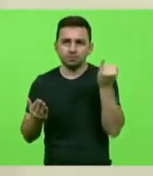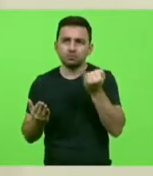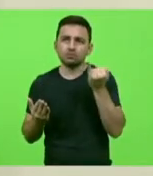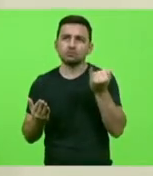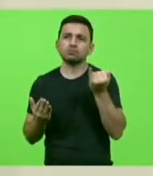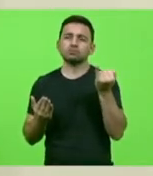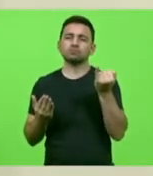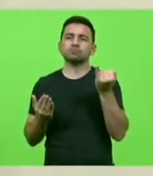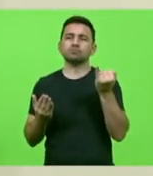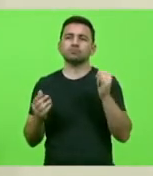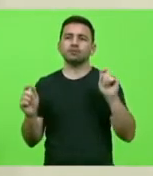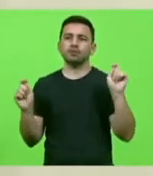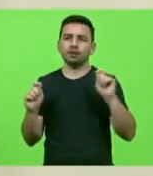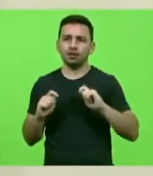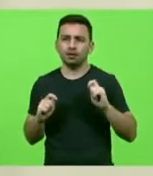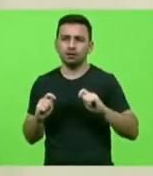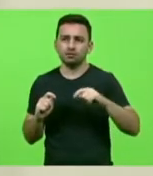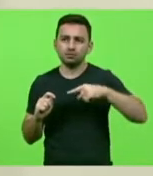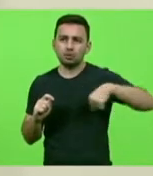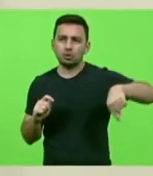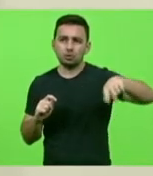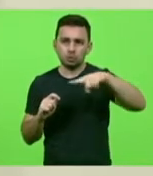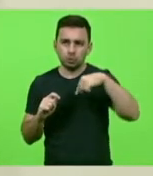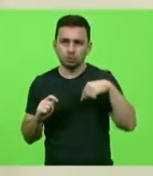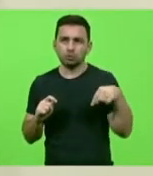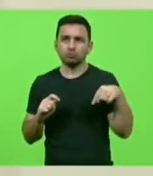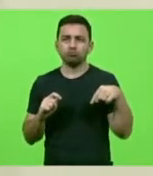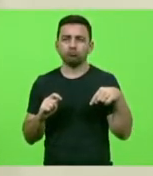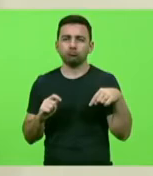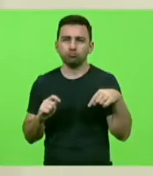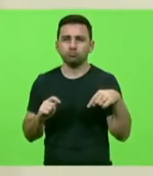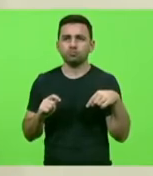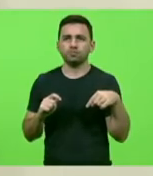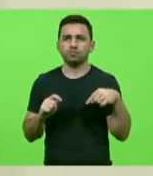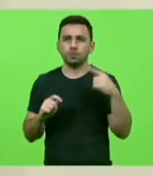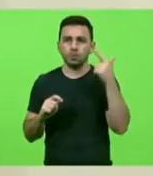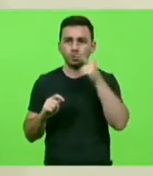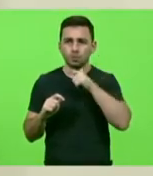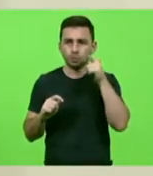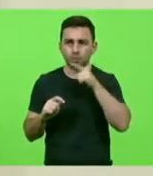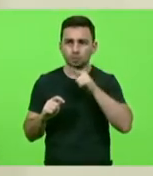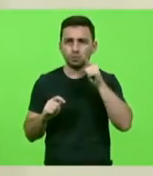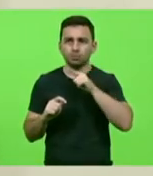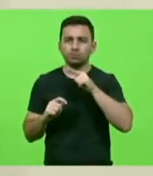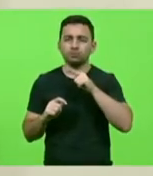a gente tenha na vida esse mesmo